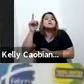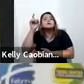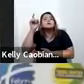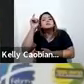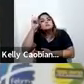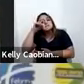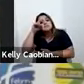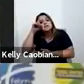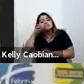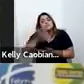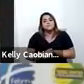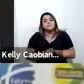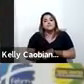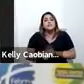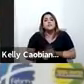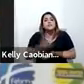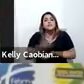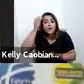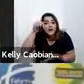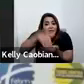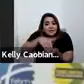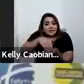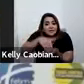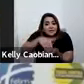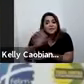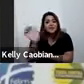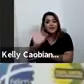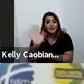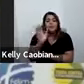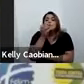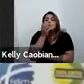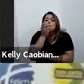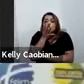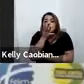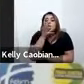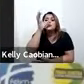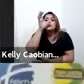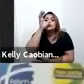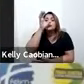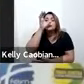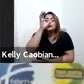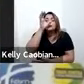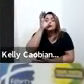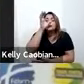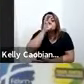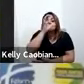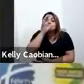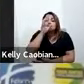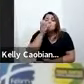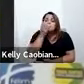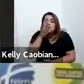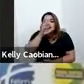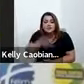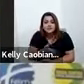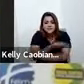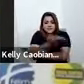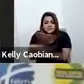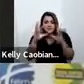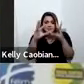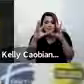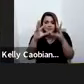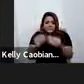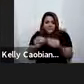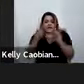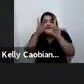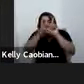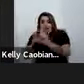amanhã, companheiro, e tenha um bom final de tarde, e acompanhe a live, que ela vai estar extremamente emocionante hoje. Tá? Um grande